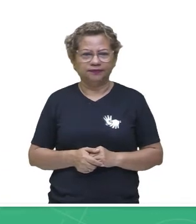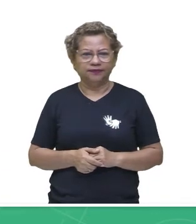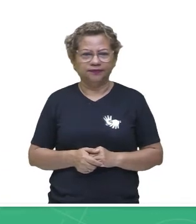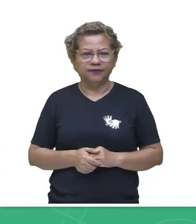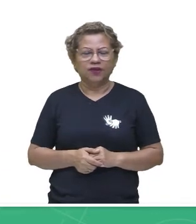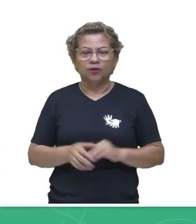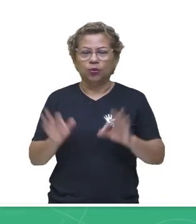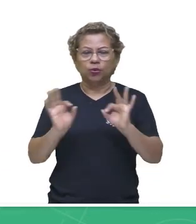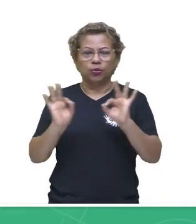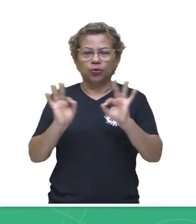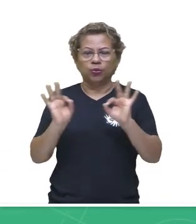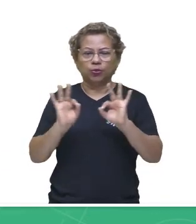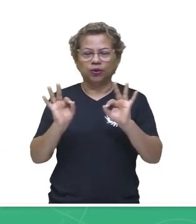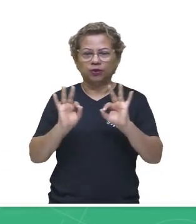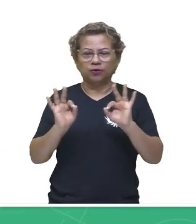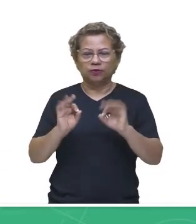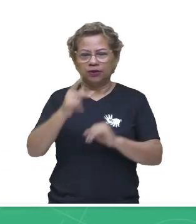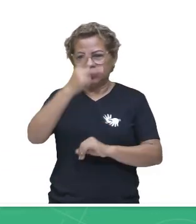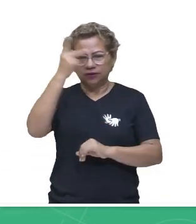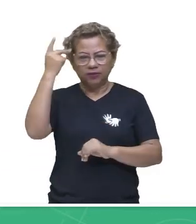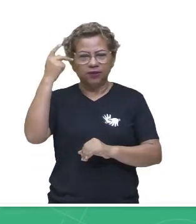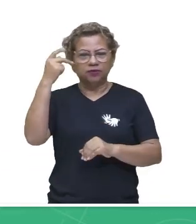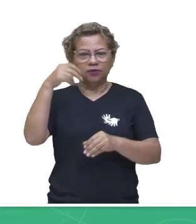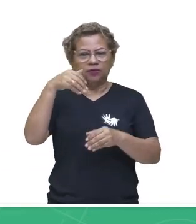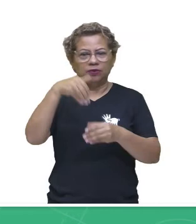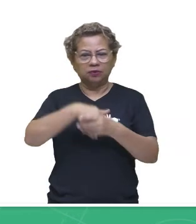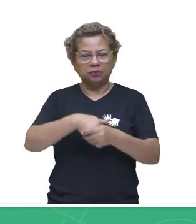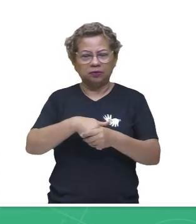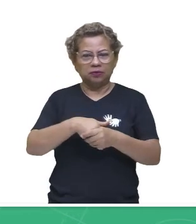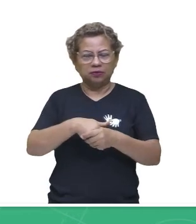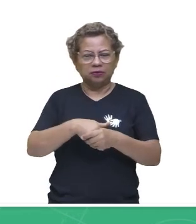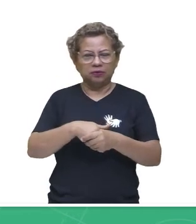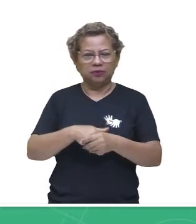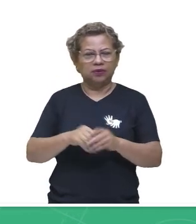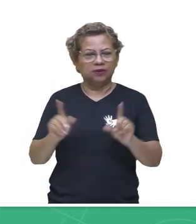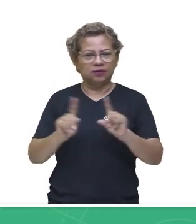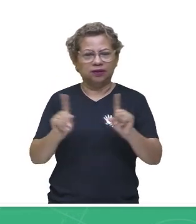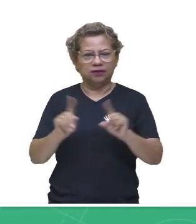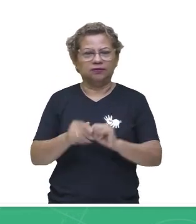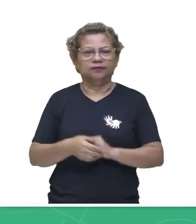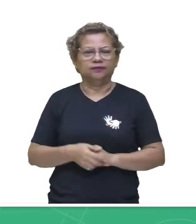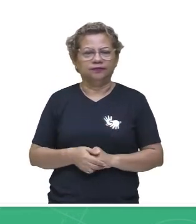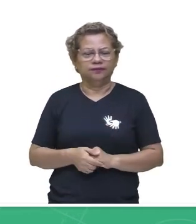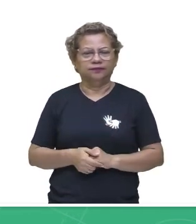os brasileiros que tinham direito ao voto, tá, gente? É muito importante a gente lembrar